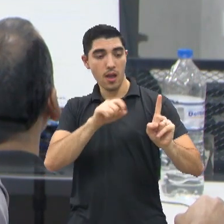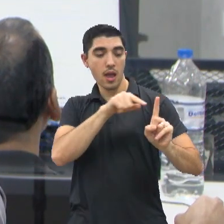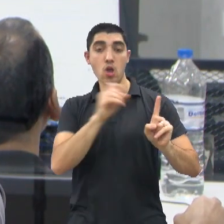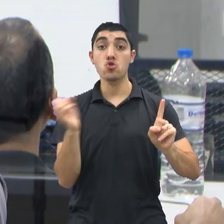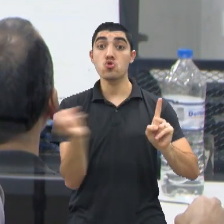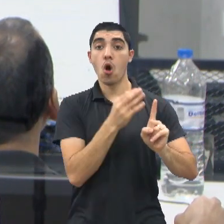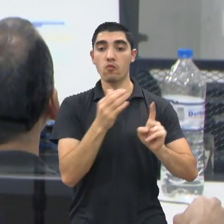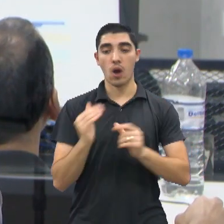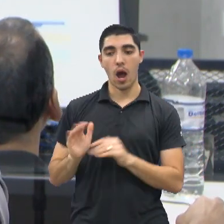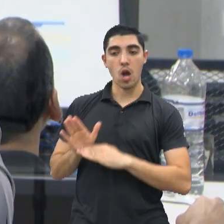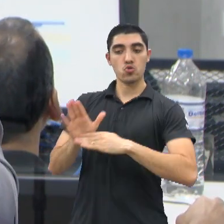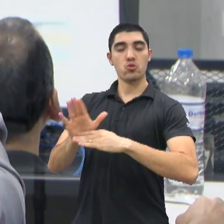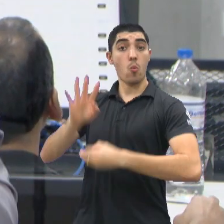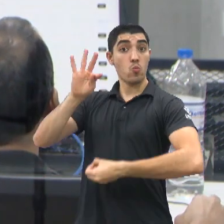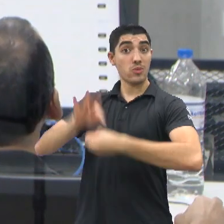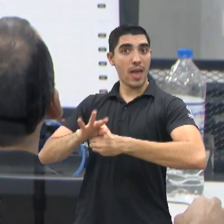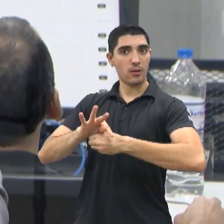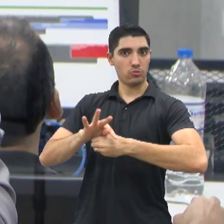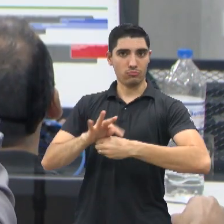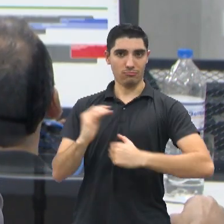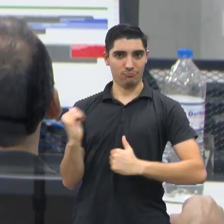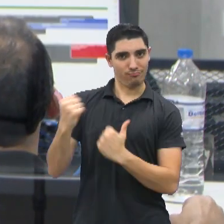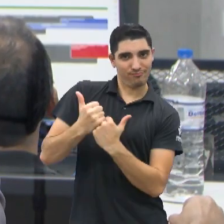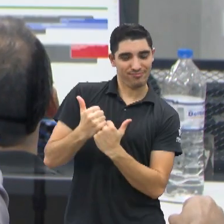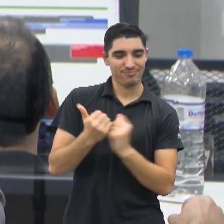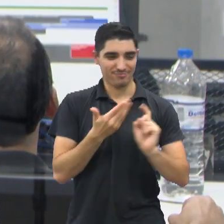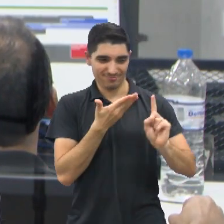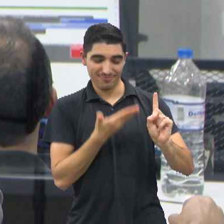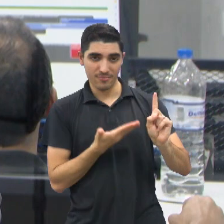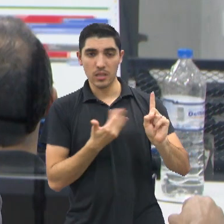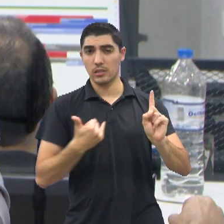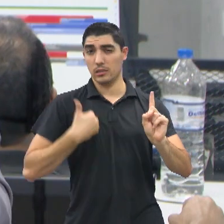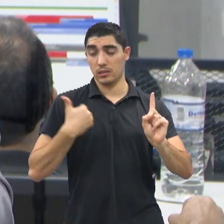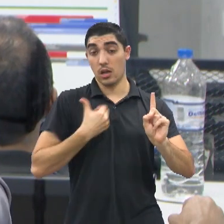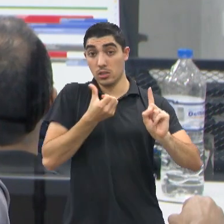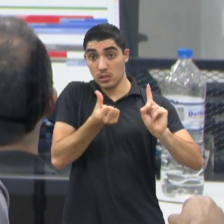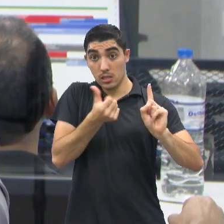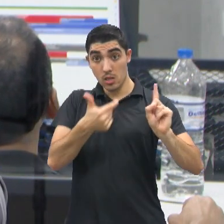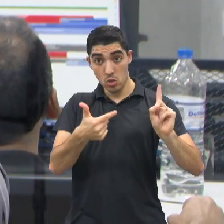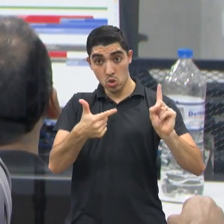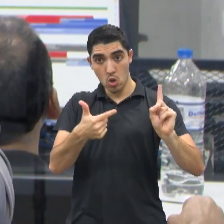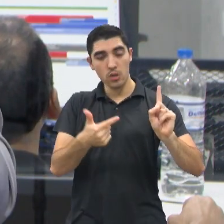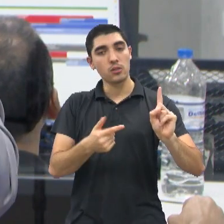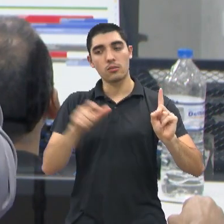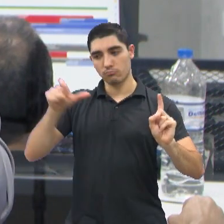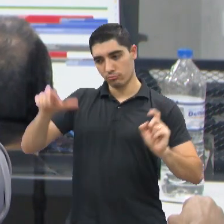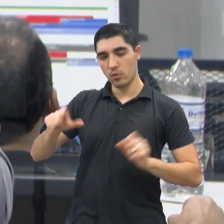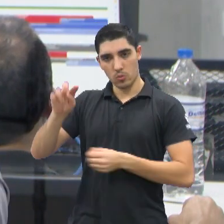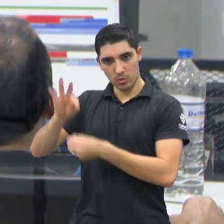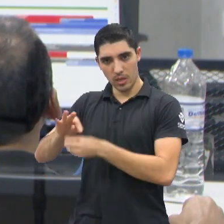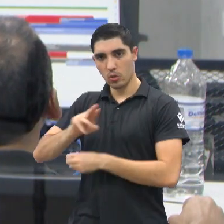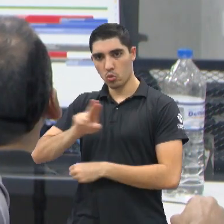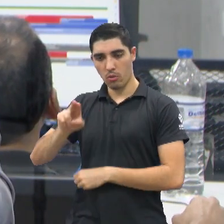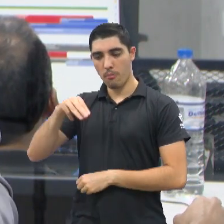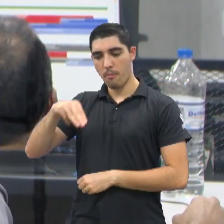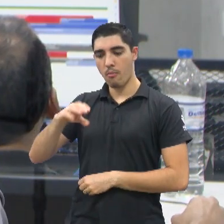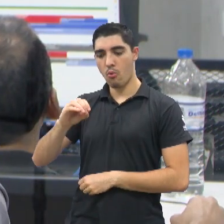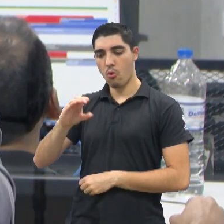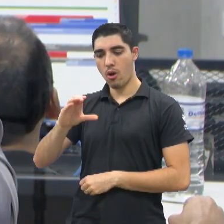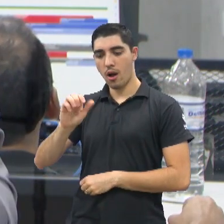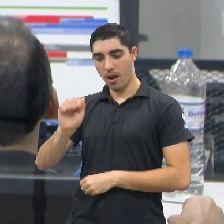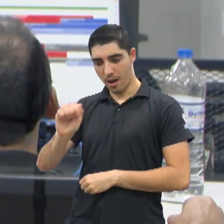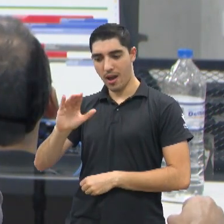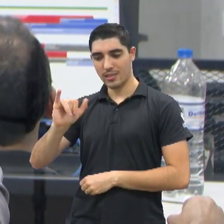técnico da equipe o profissional de 62 anos foi um pedido do técnico moass Júnior